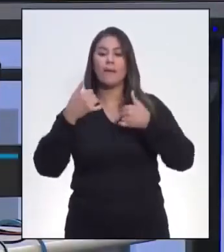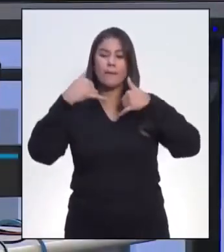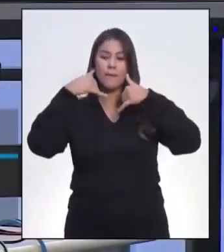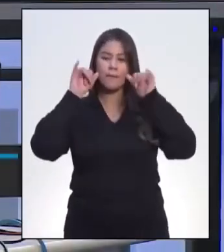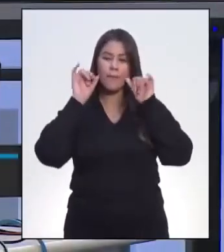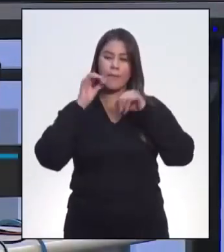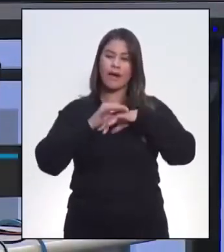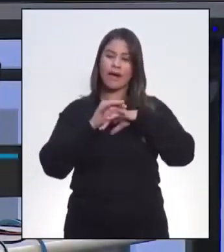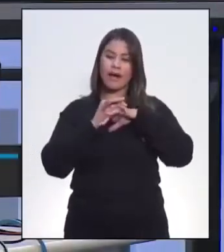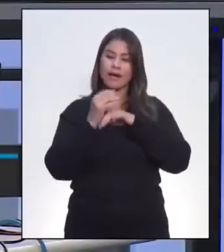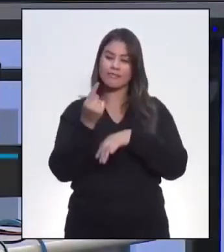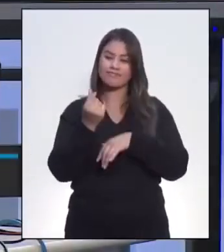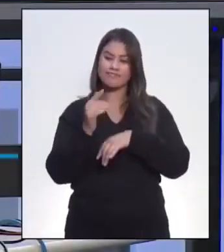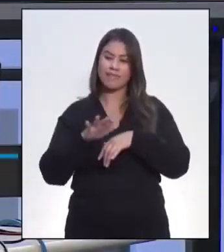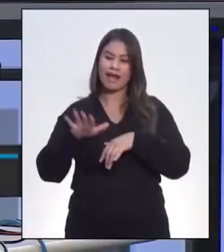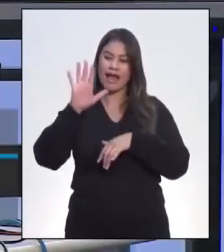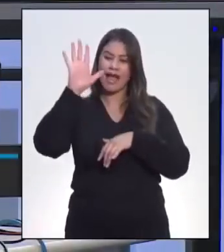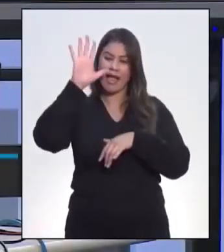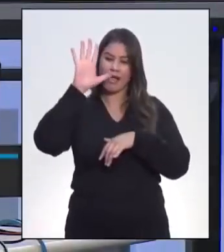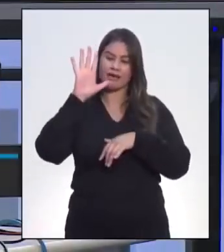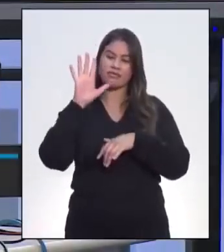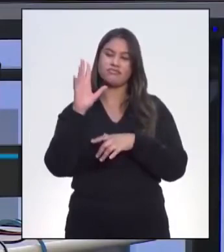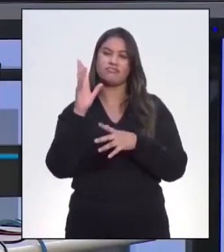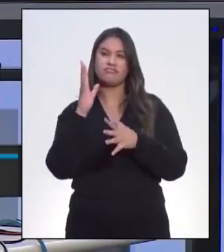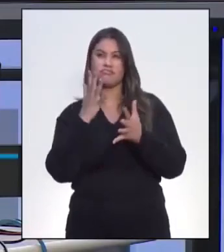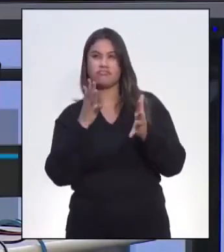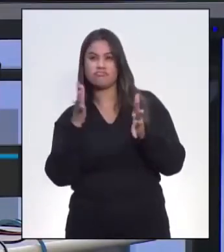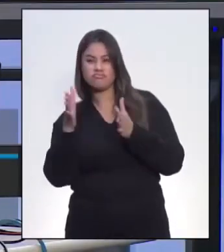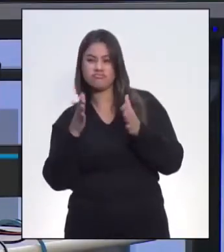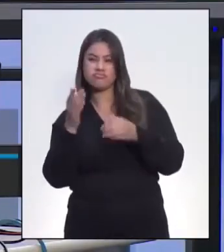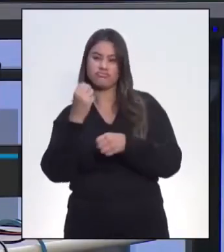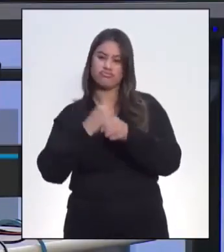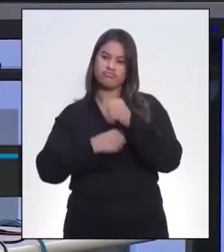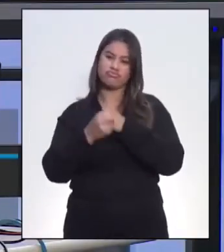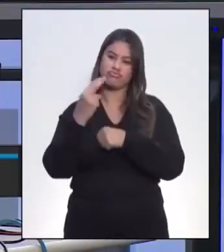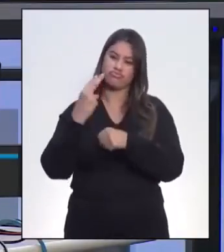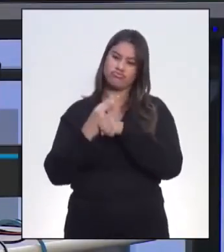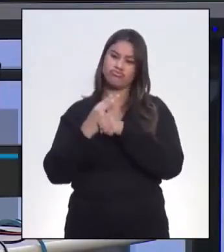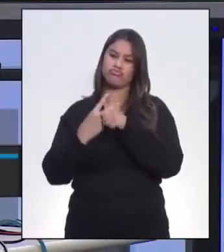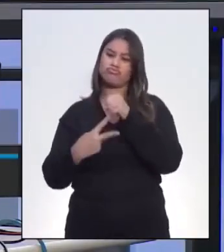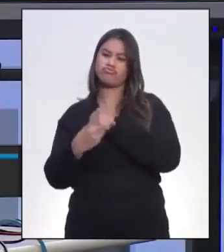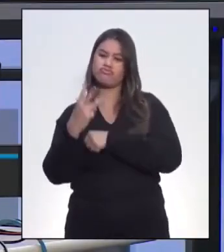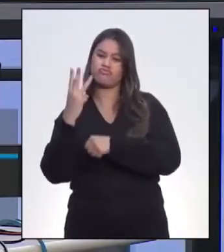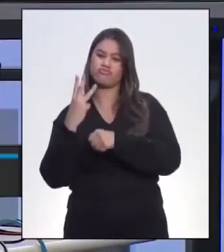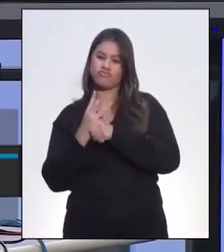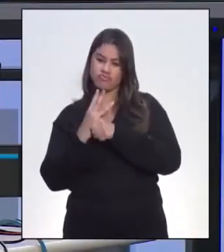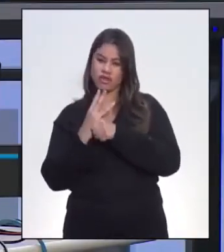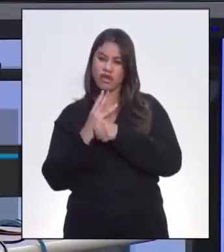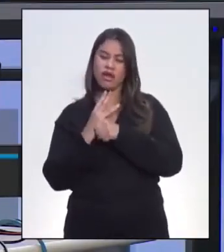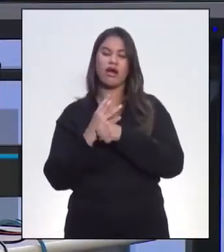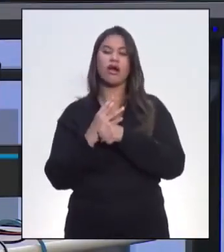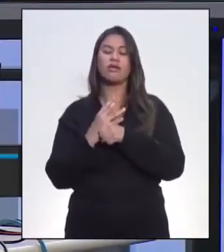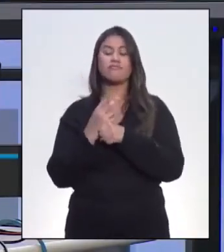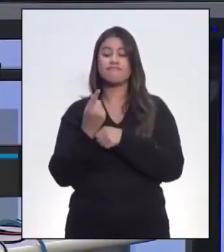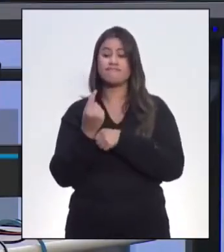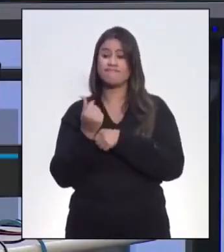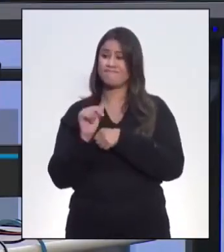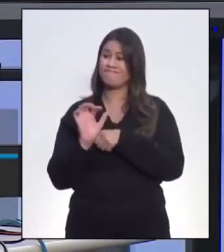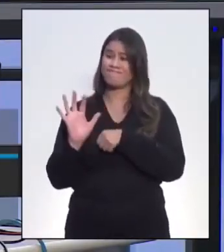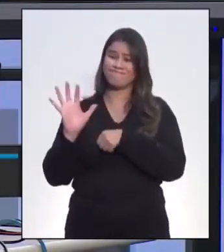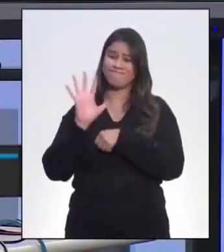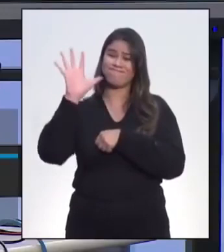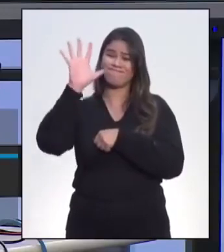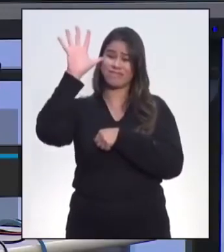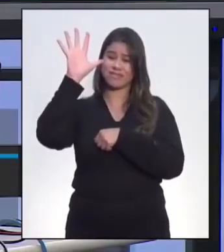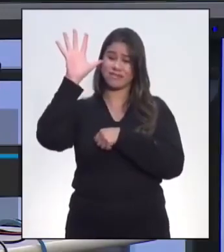nesse período aí de 2 anos, 3 anos, né? Praticamente. E que, na realidade, o que acontece?